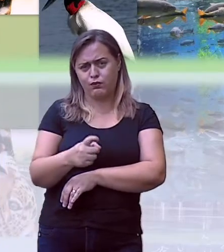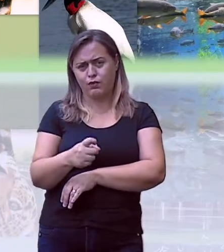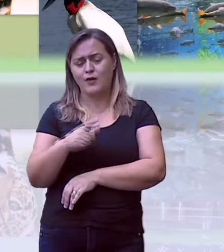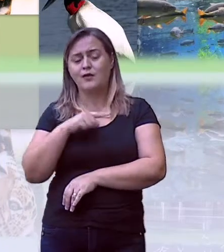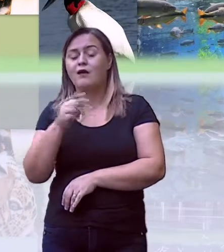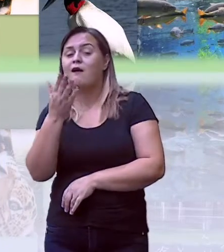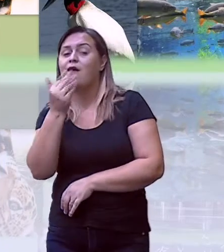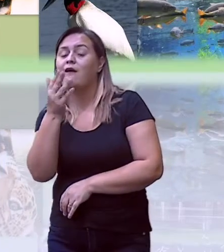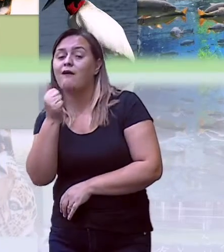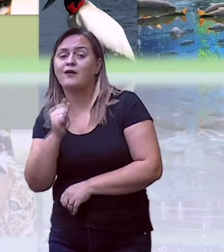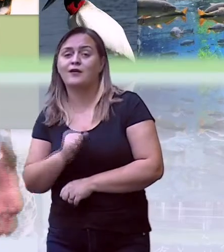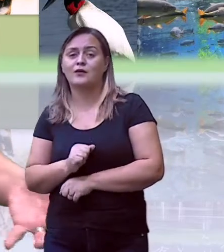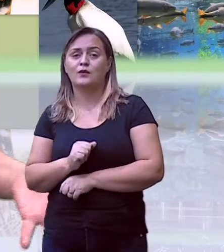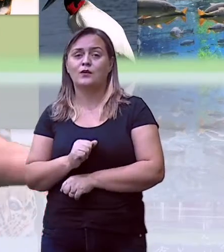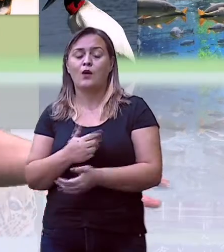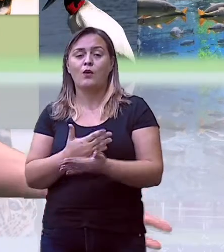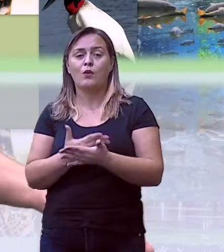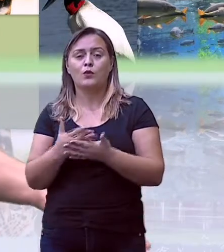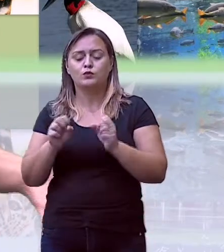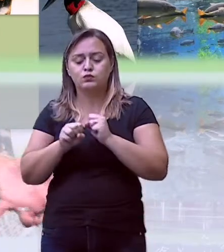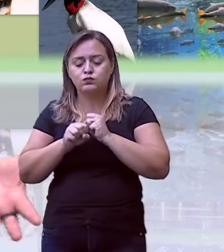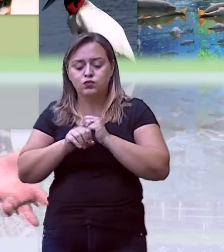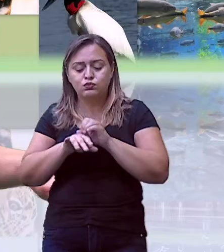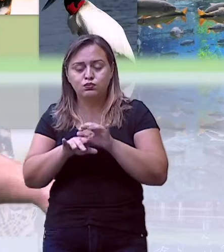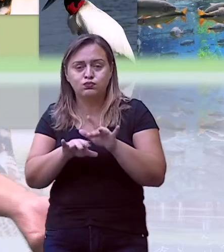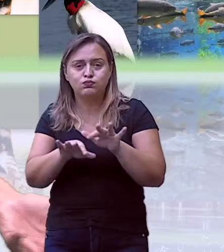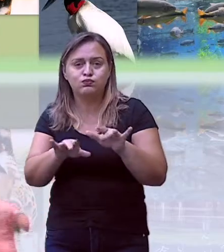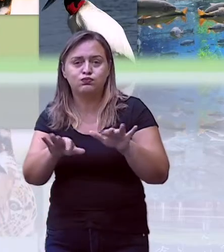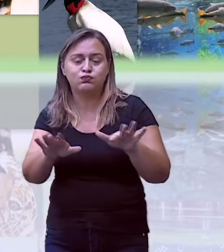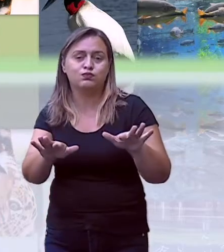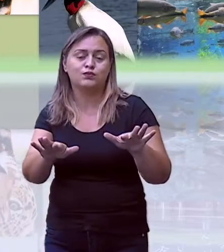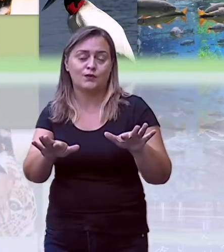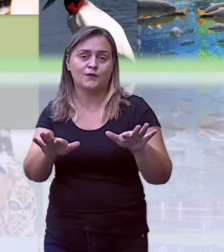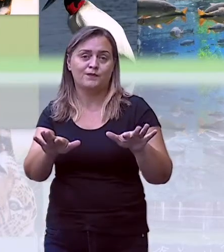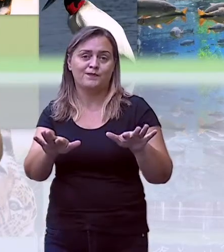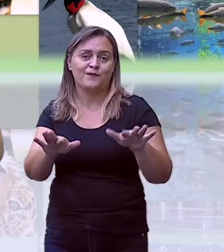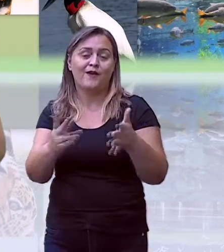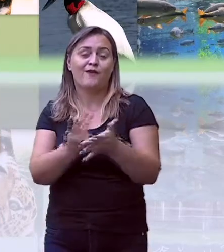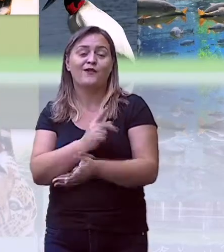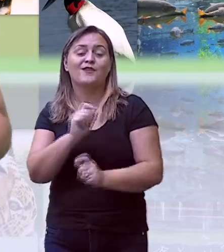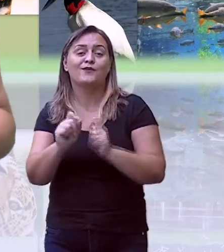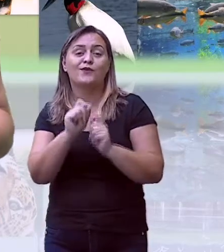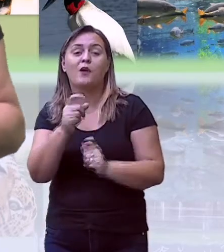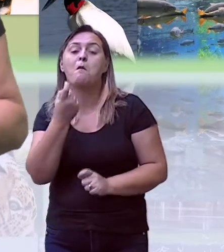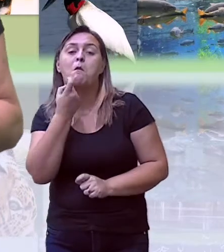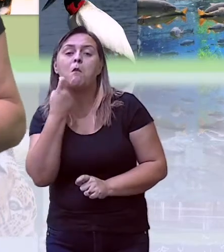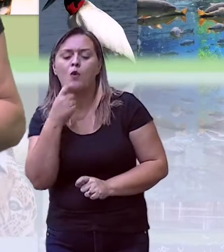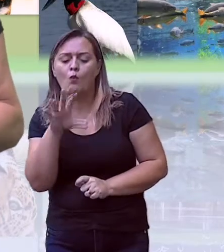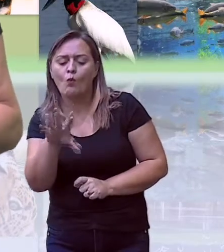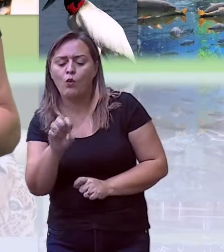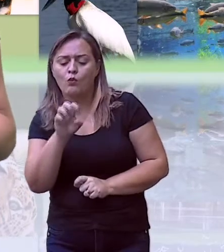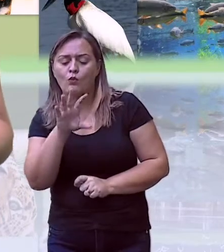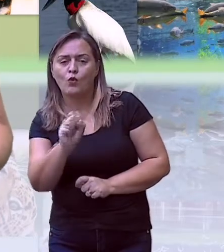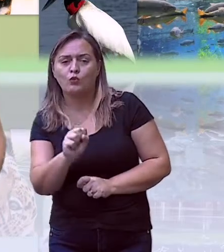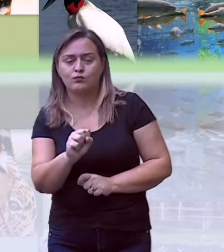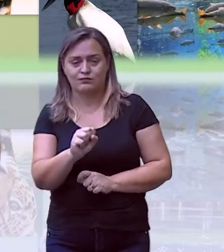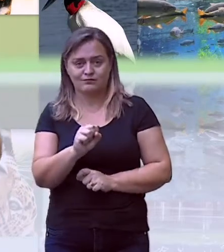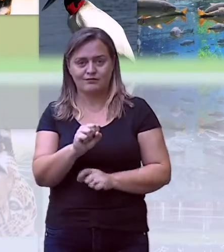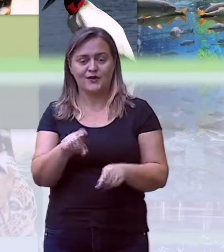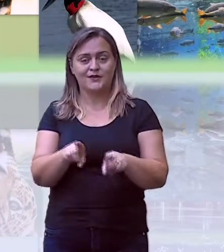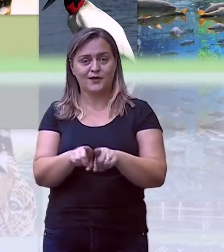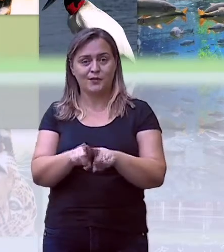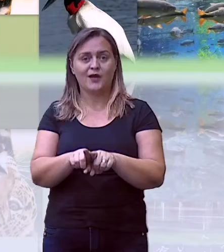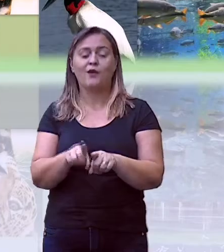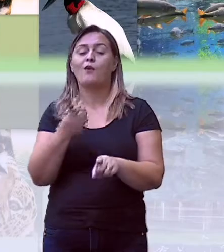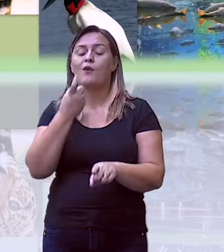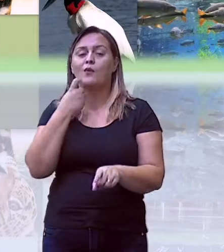e se multiplicam, como servem também de alimento a pequenos peixes. Eles também se desenvolvem